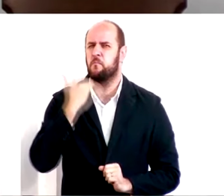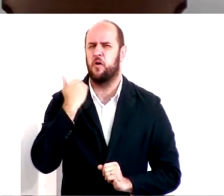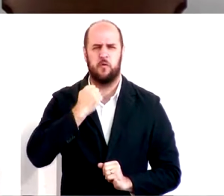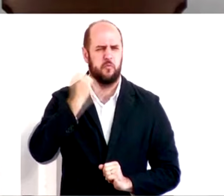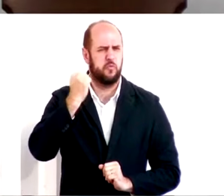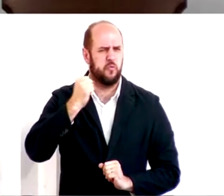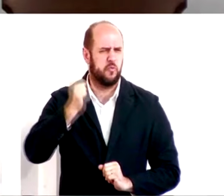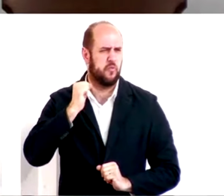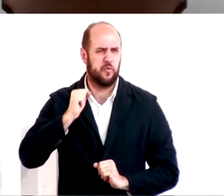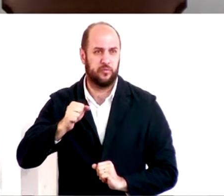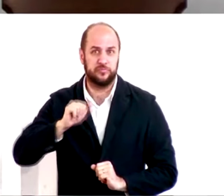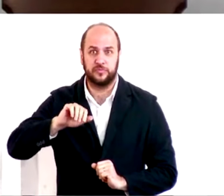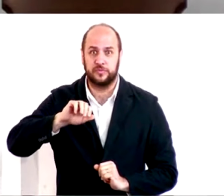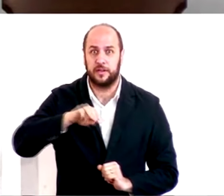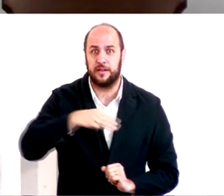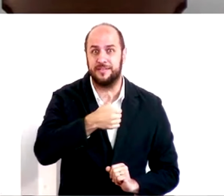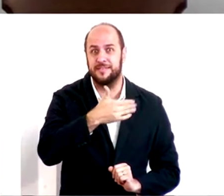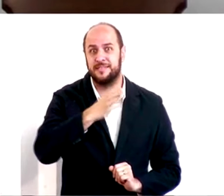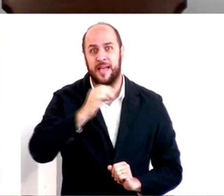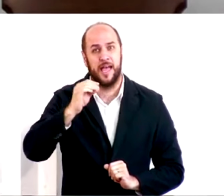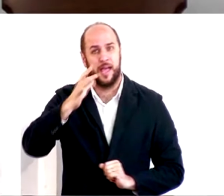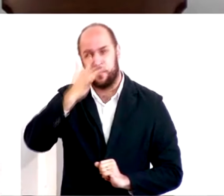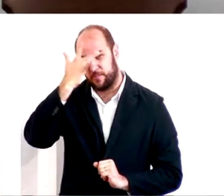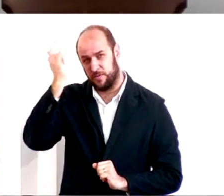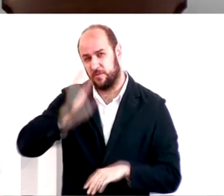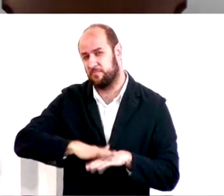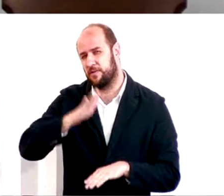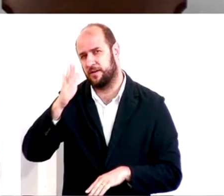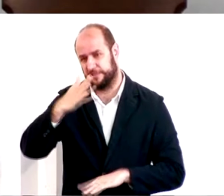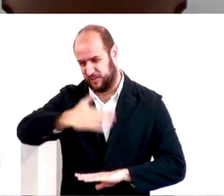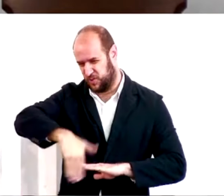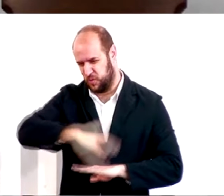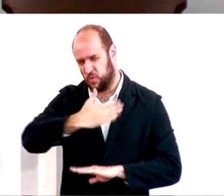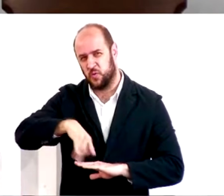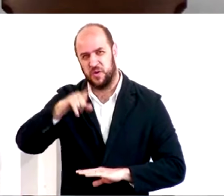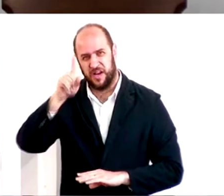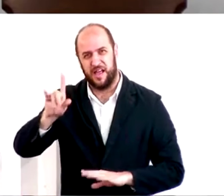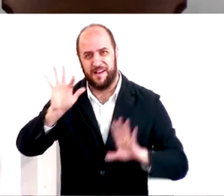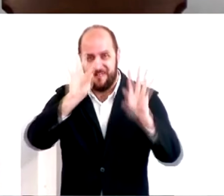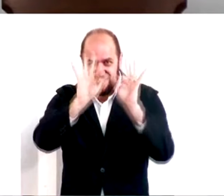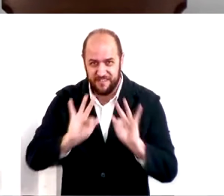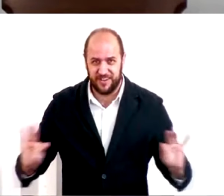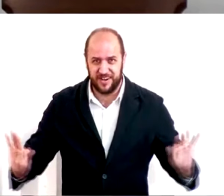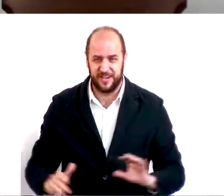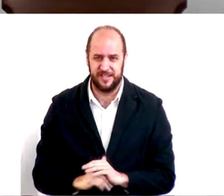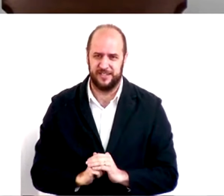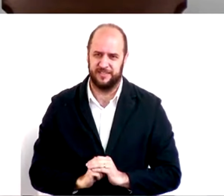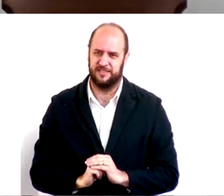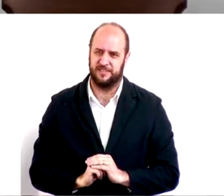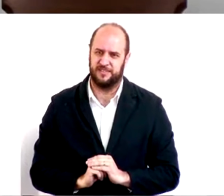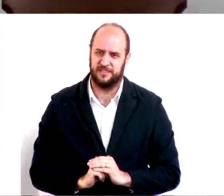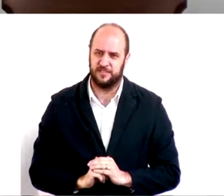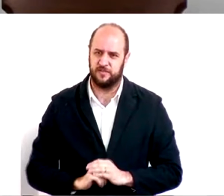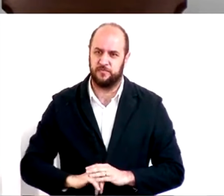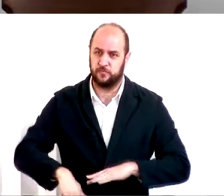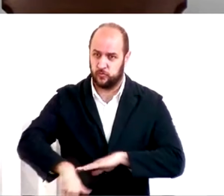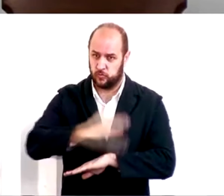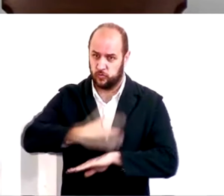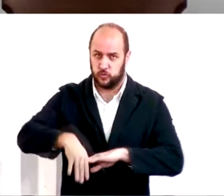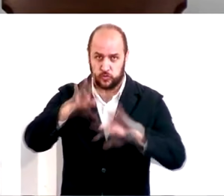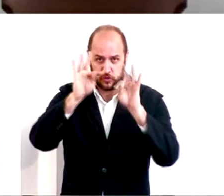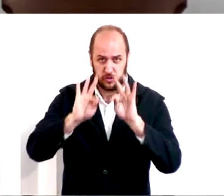centenas, e os estudiosos dizem que as ruas de Paris, claro que numa hipérbole, As ruas de